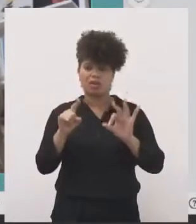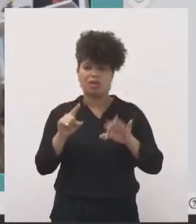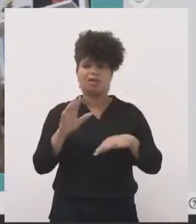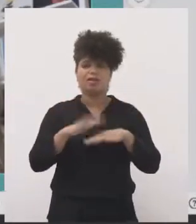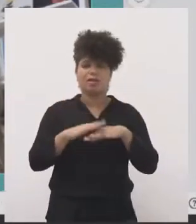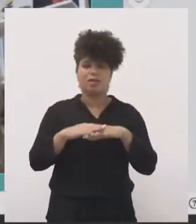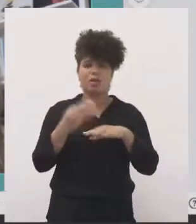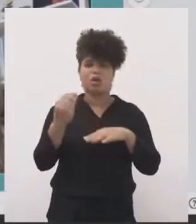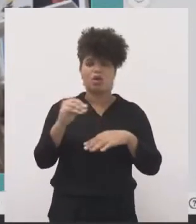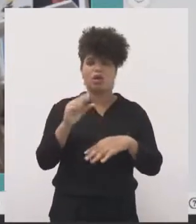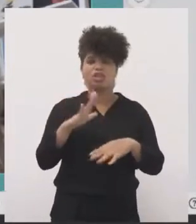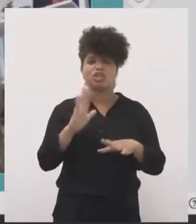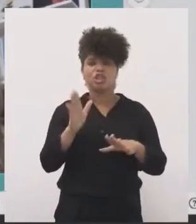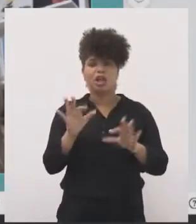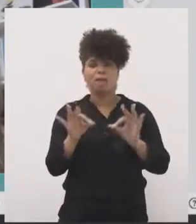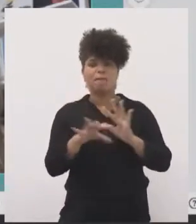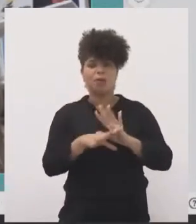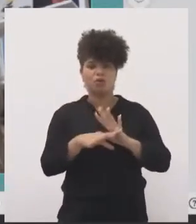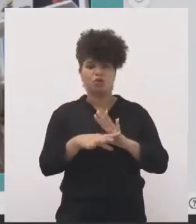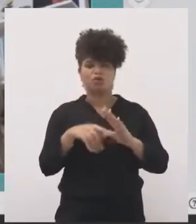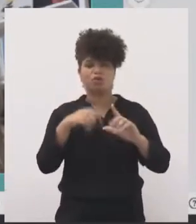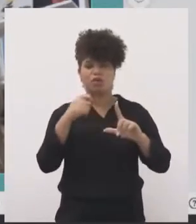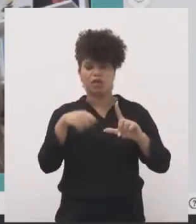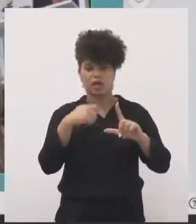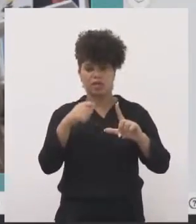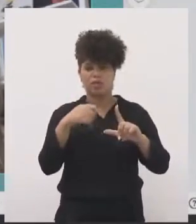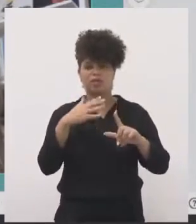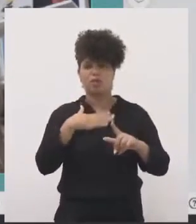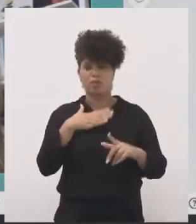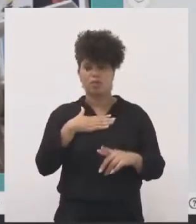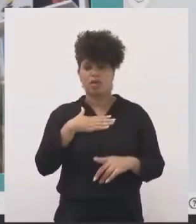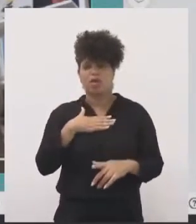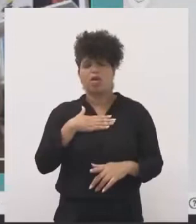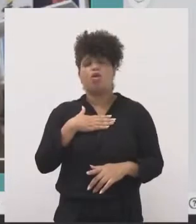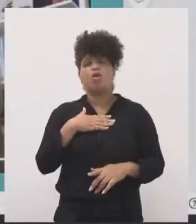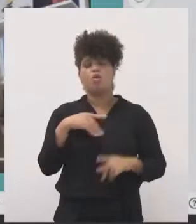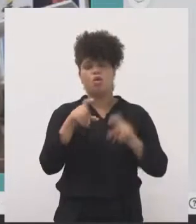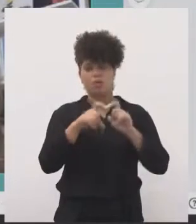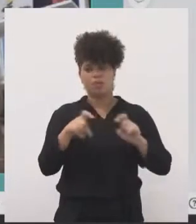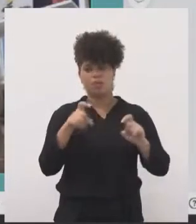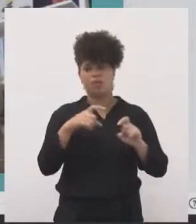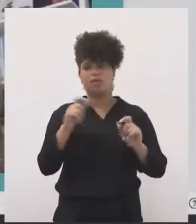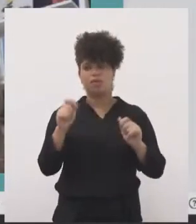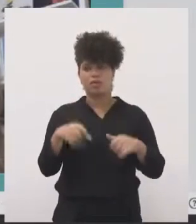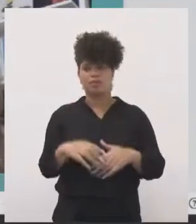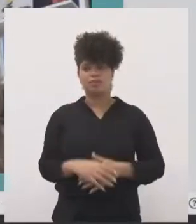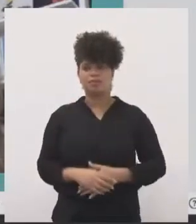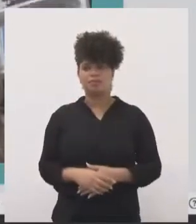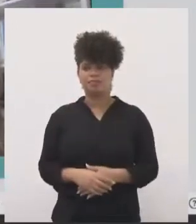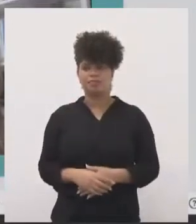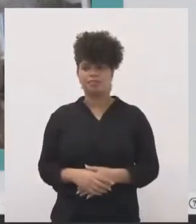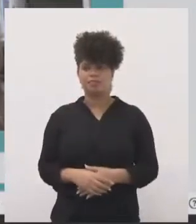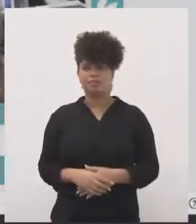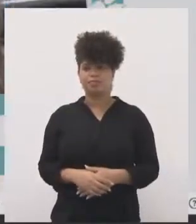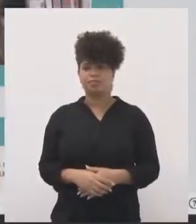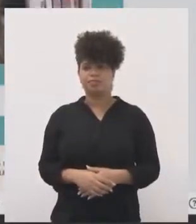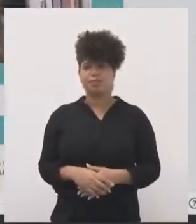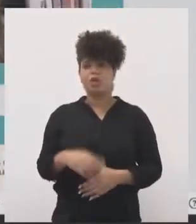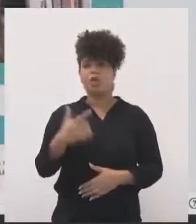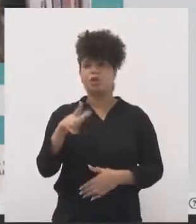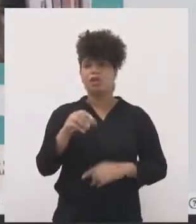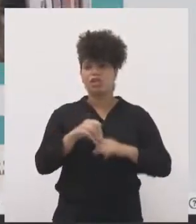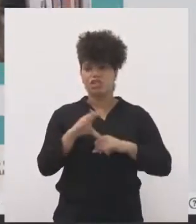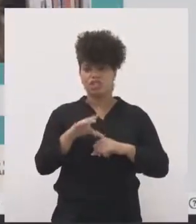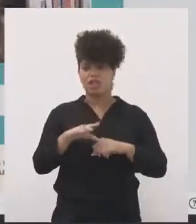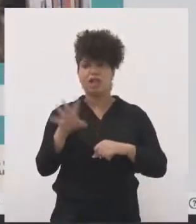esse vídeo que já está pré-gravado no meu computador, na minha historinha, tá? E aí, uma outra dica legal